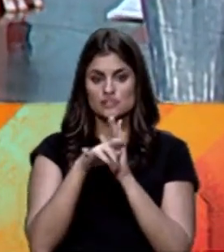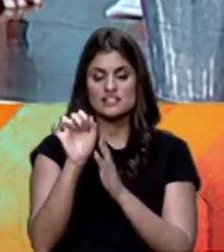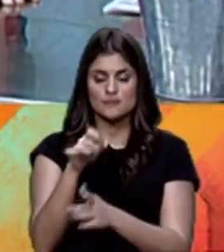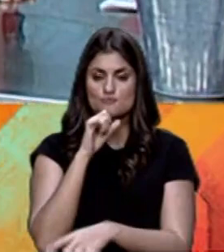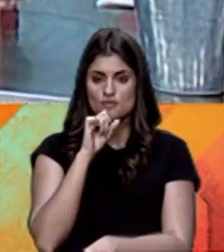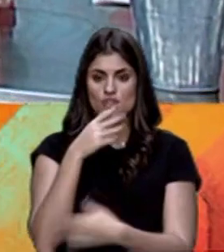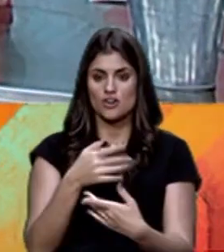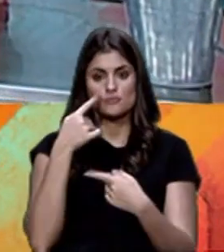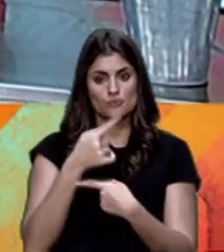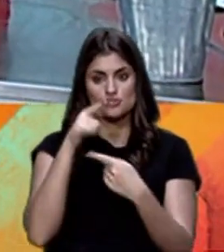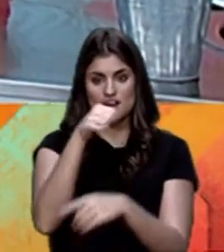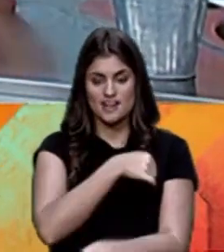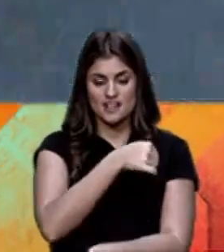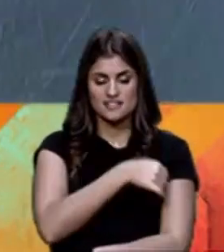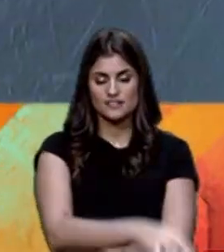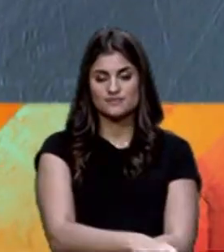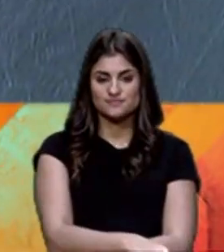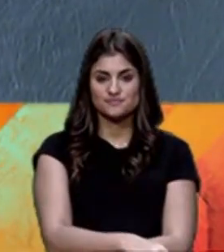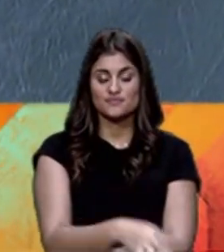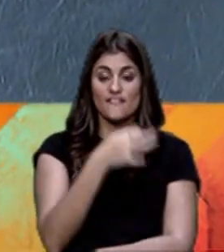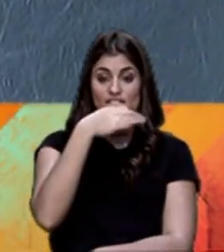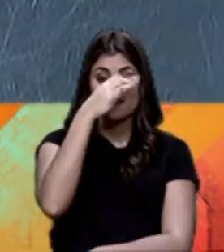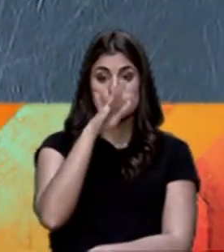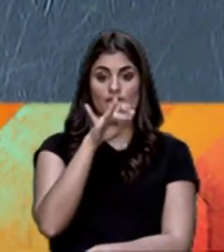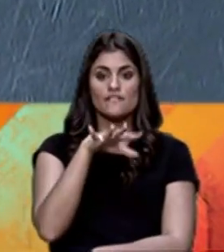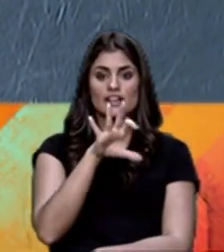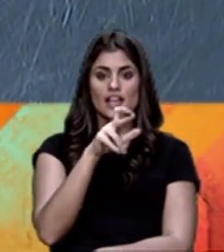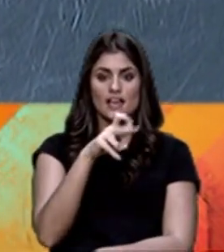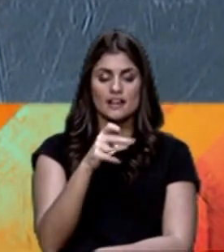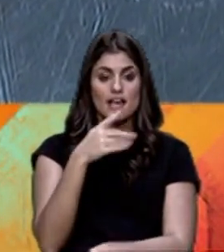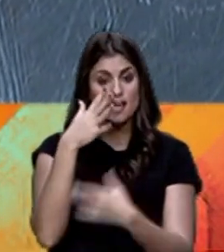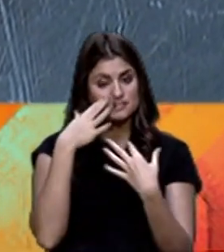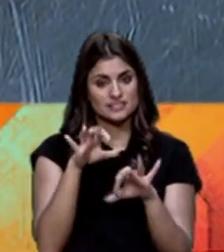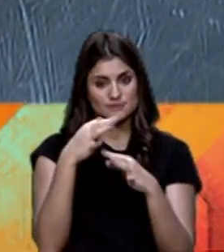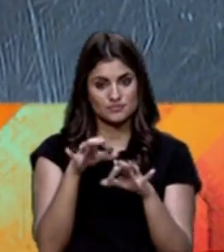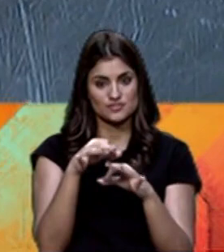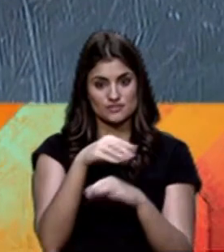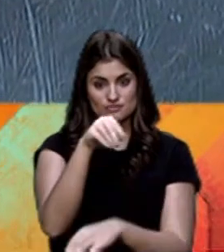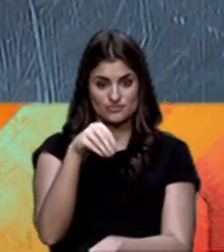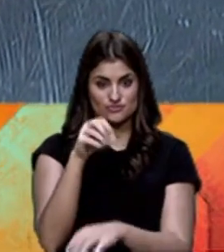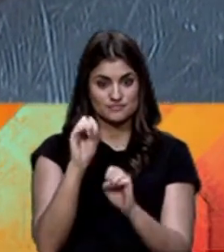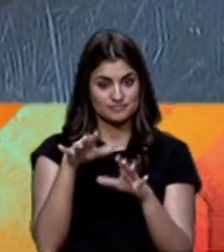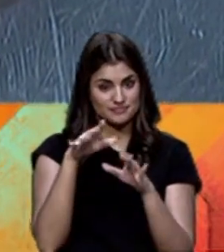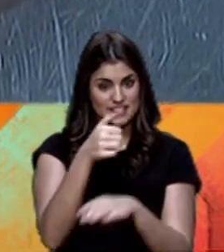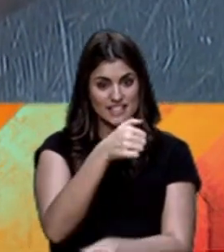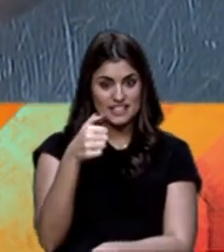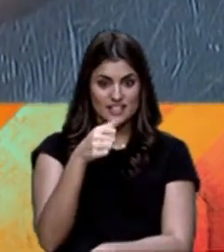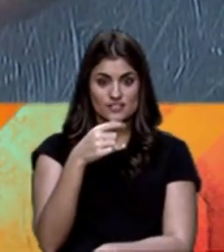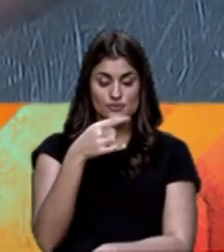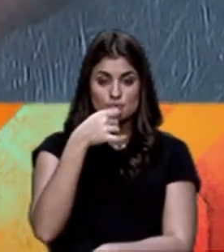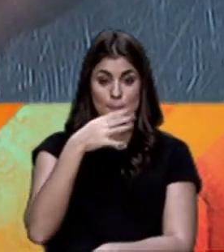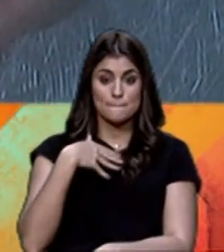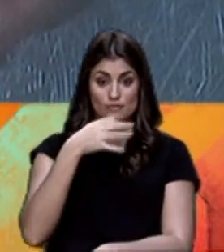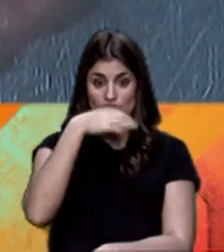Então vamos lá mostrar aí para casa. Frango e farinheira. Muito simples, claro. Mais uns pozinhos de perlim-pim-pim. Então, vamos precisar